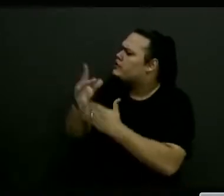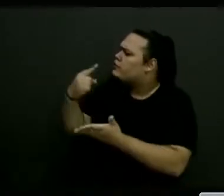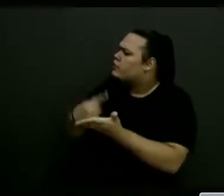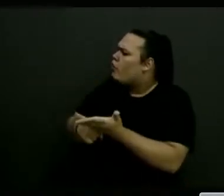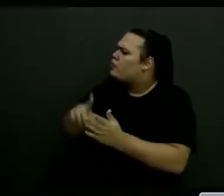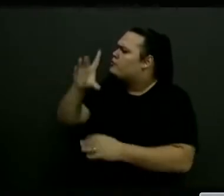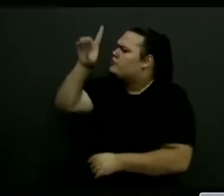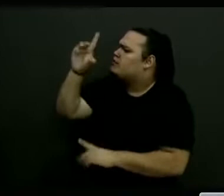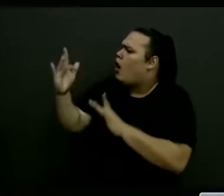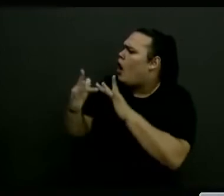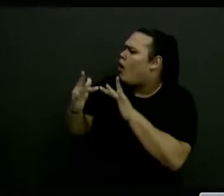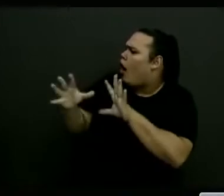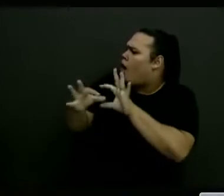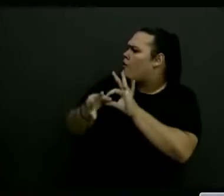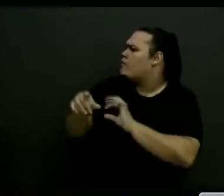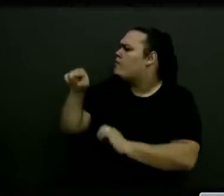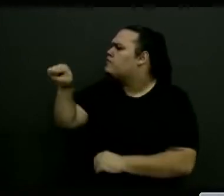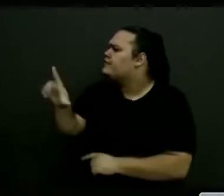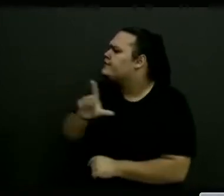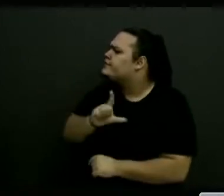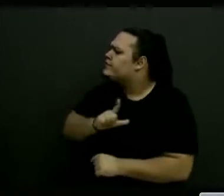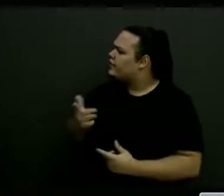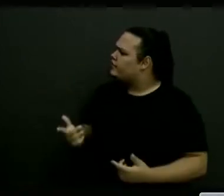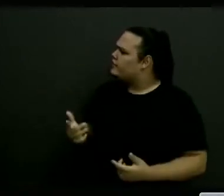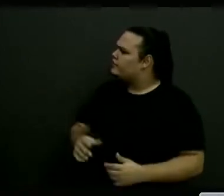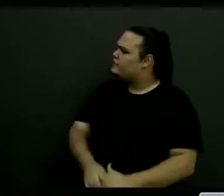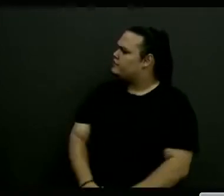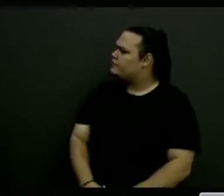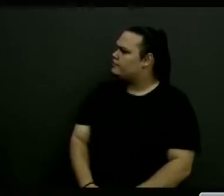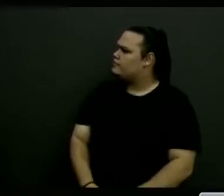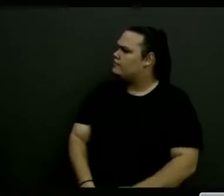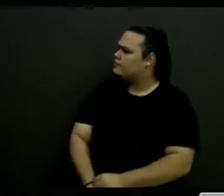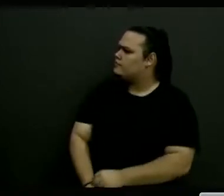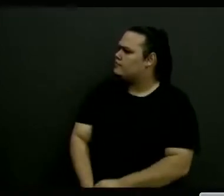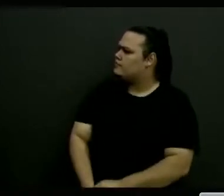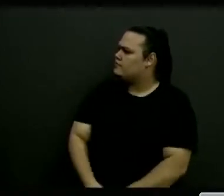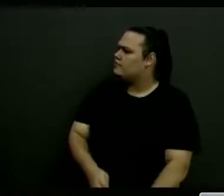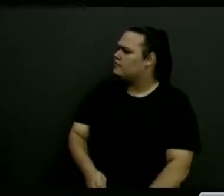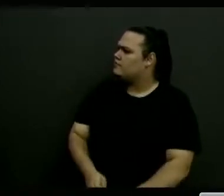de comunhão que tu tens com o Pai.